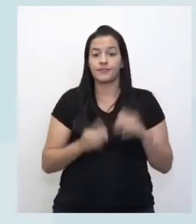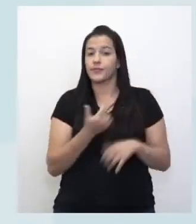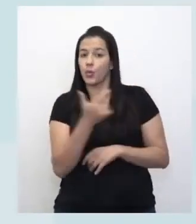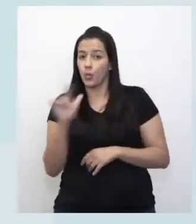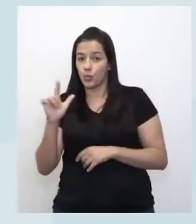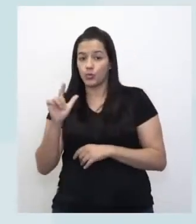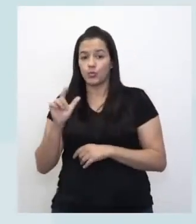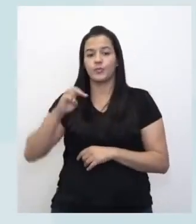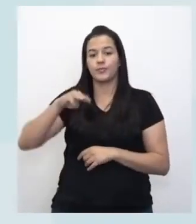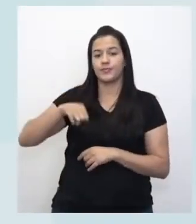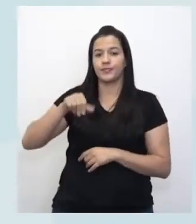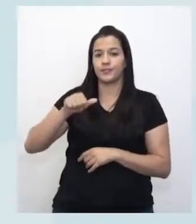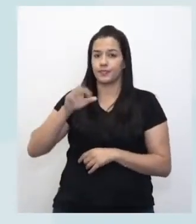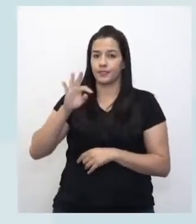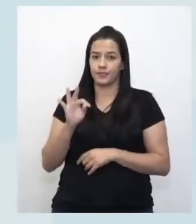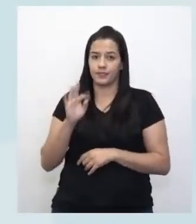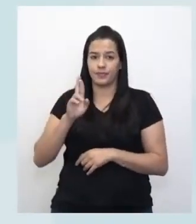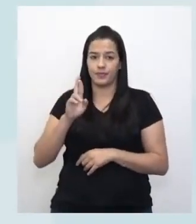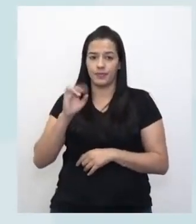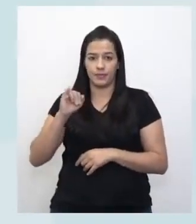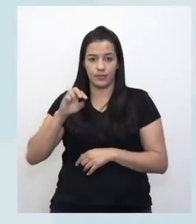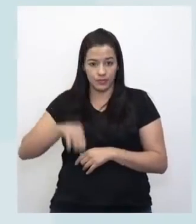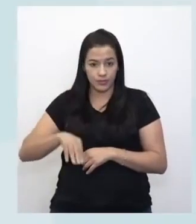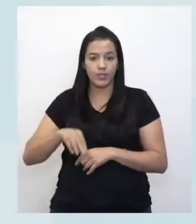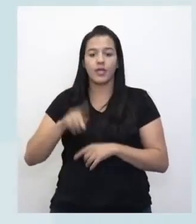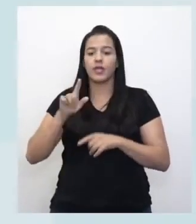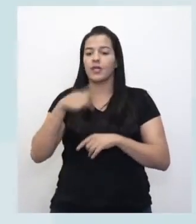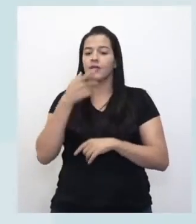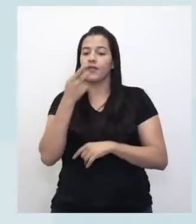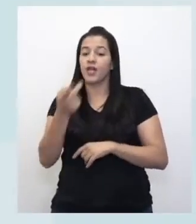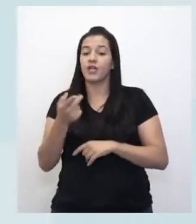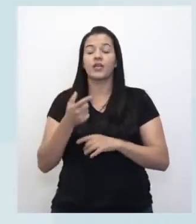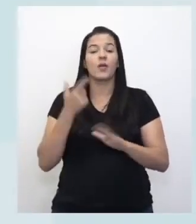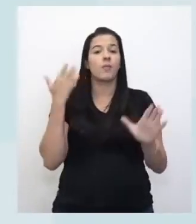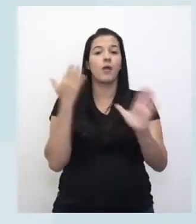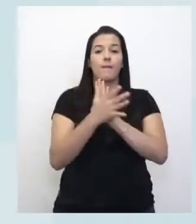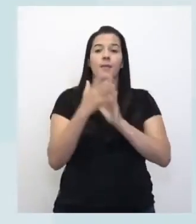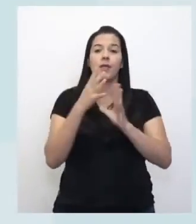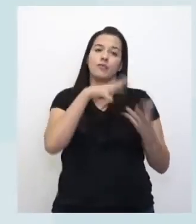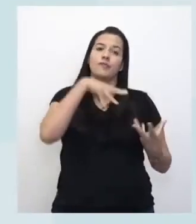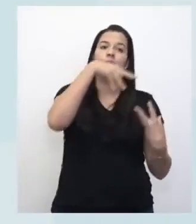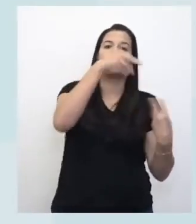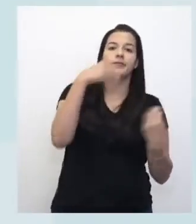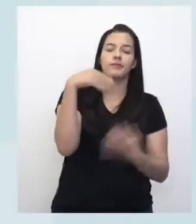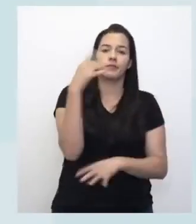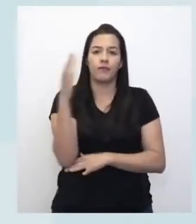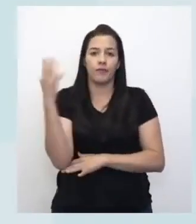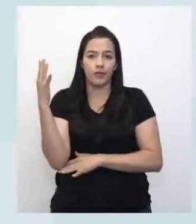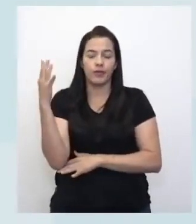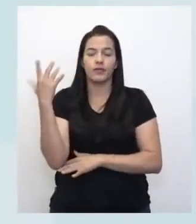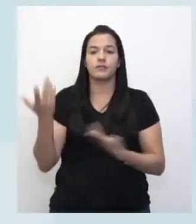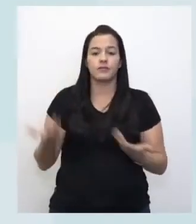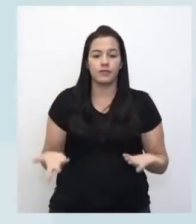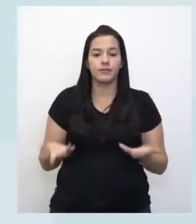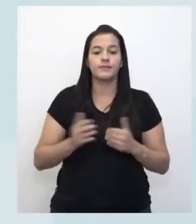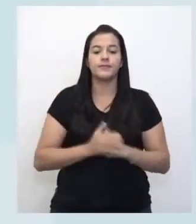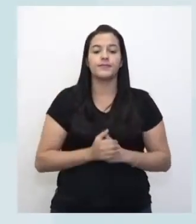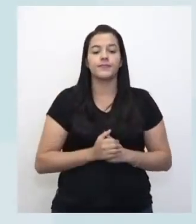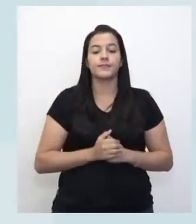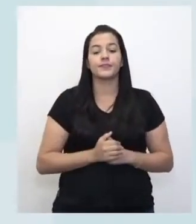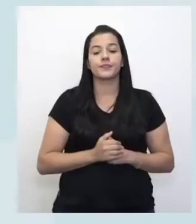mesmo quando ele é comparado a algo da natureza, é algo que foge da floresta. Por exemplo, o espírito da floresta é algo que vaga pela floresta, algo